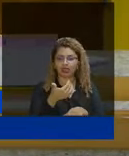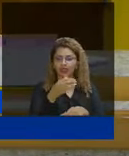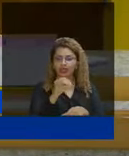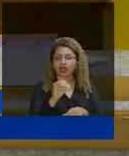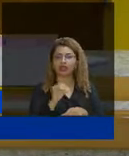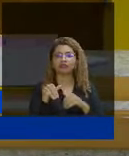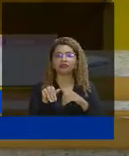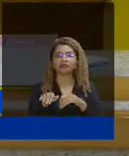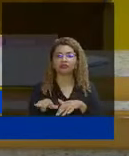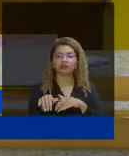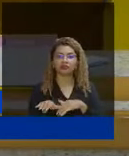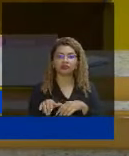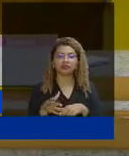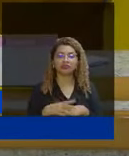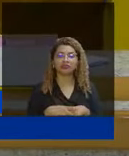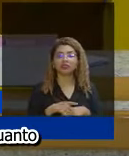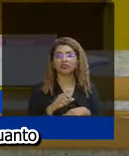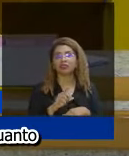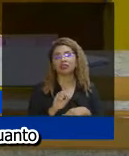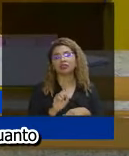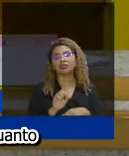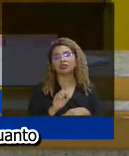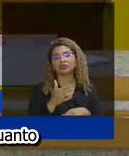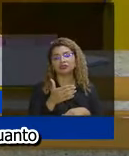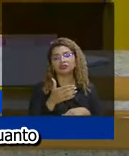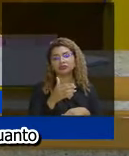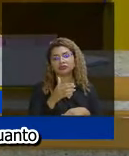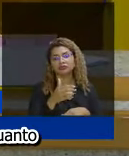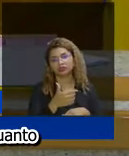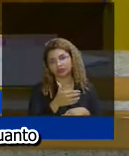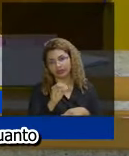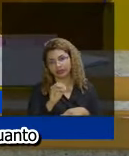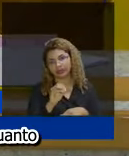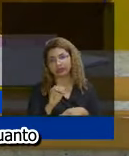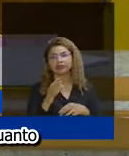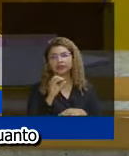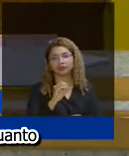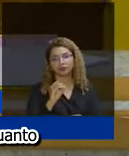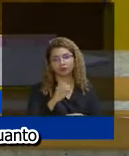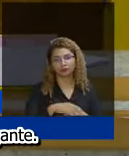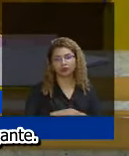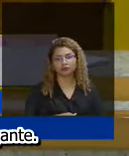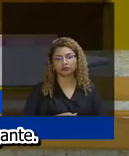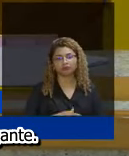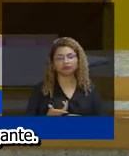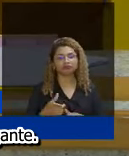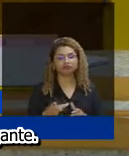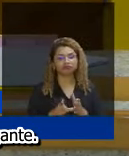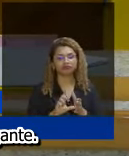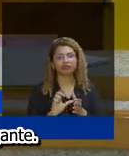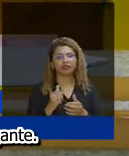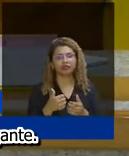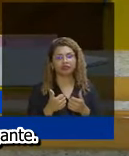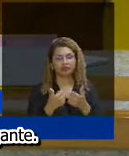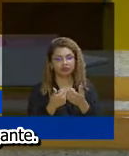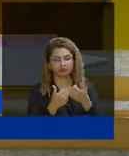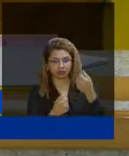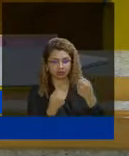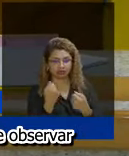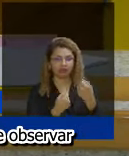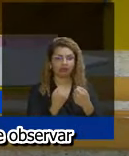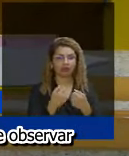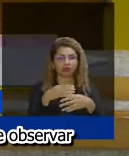dele, 2/10. Sobretudo no que diz respeito à fundada dúvida quanto ao transporte de eleitores e anuência da